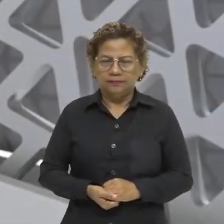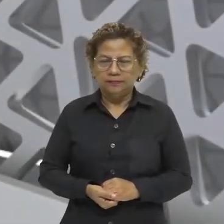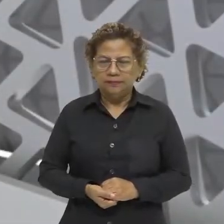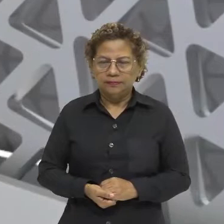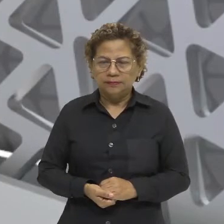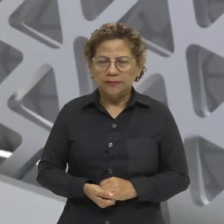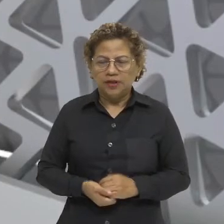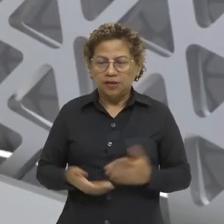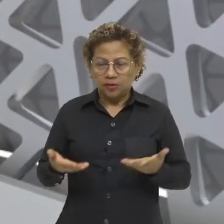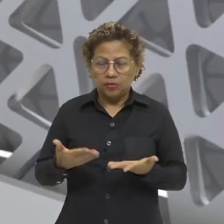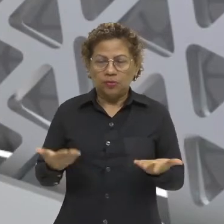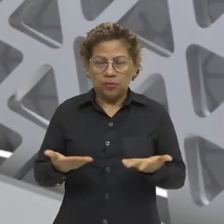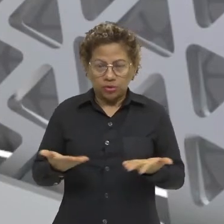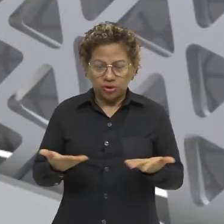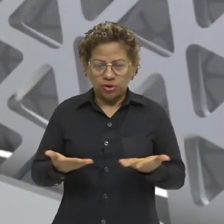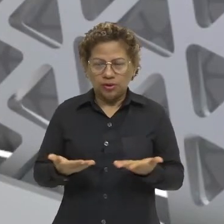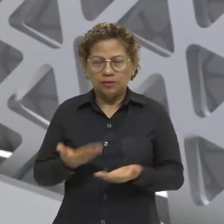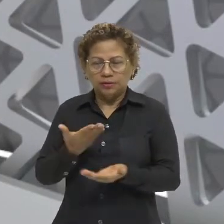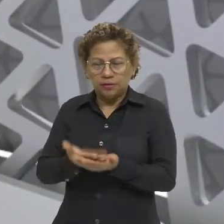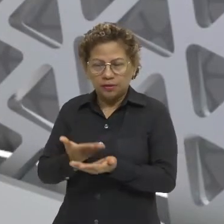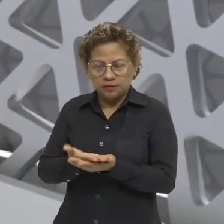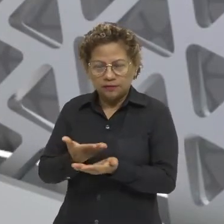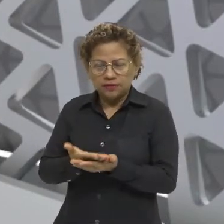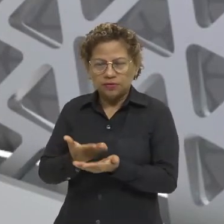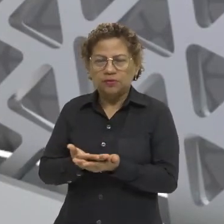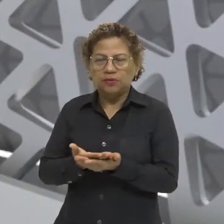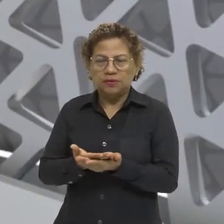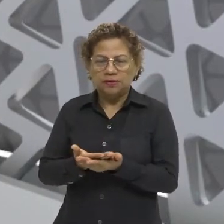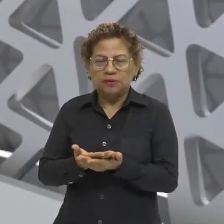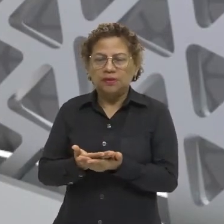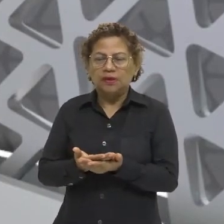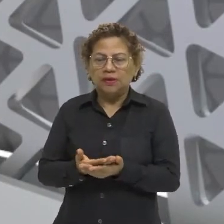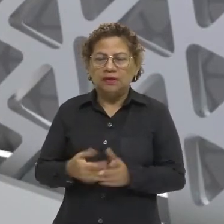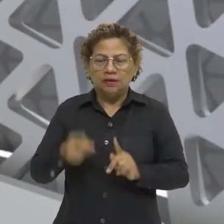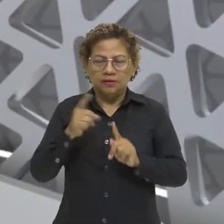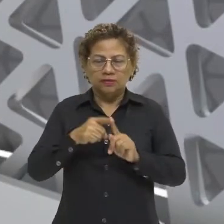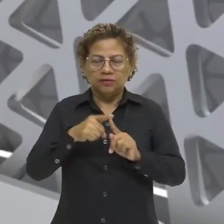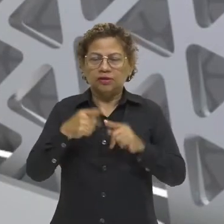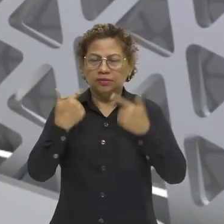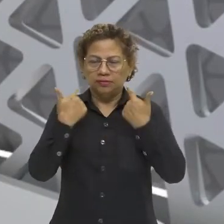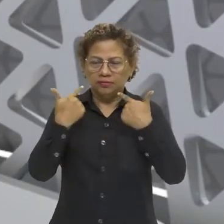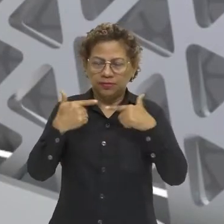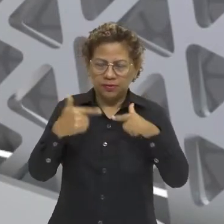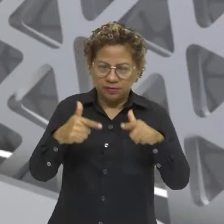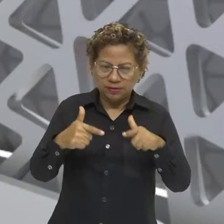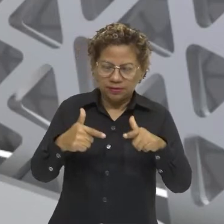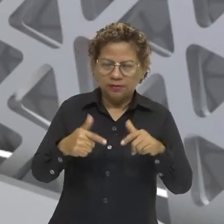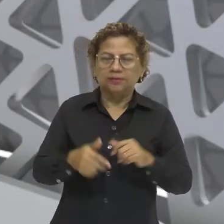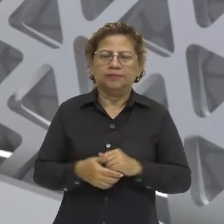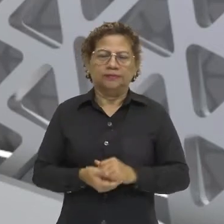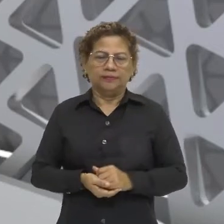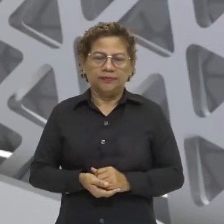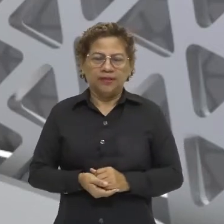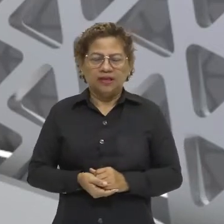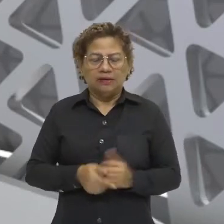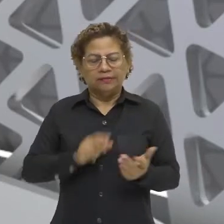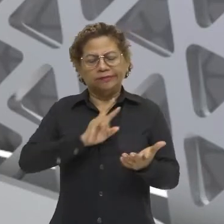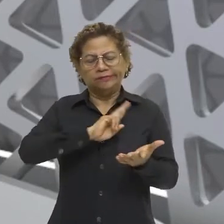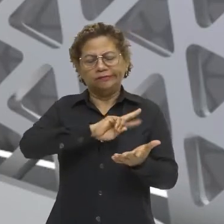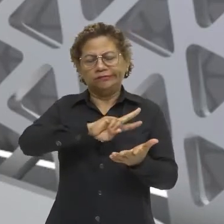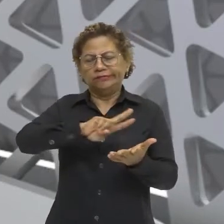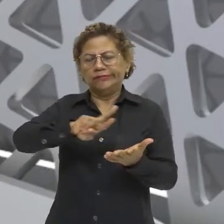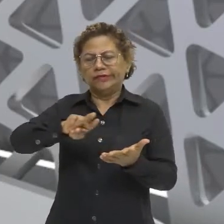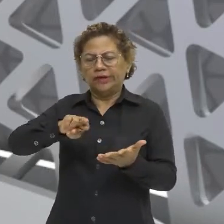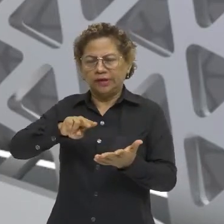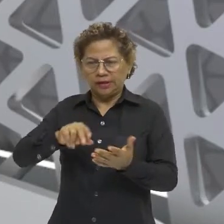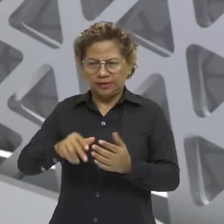Muito bem, então hoje nós vamos estudar sobre as funções da linguagem. Então a linguagem ela tem várias